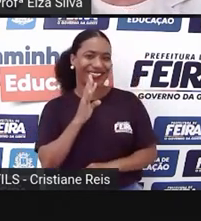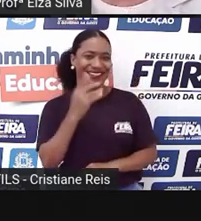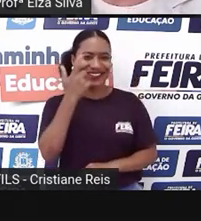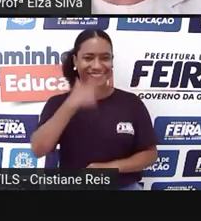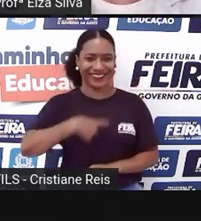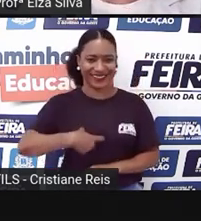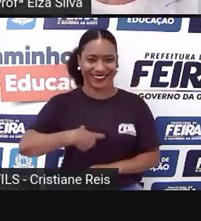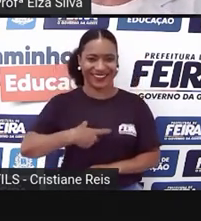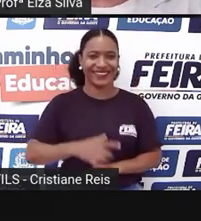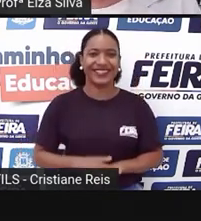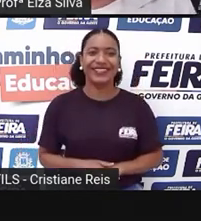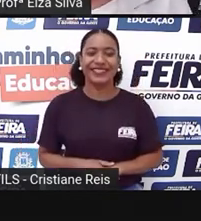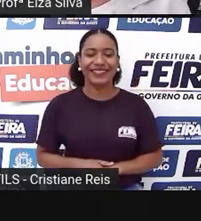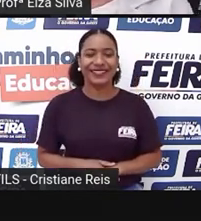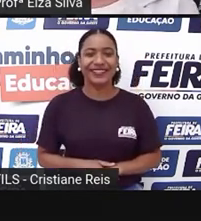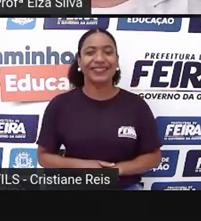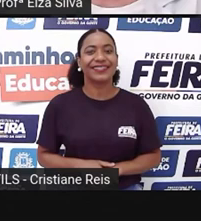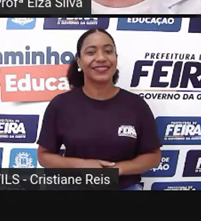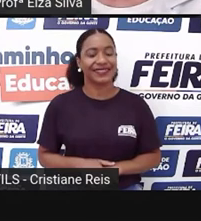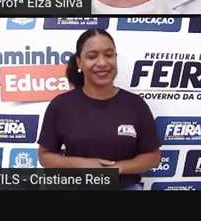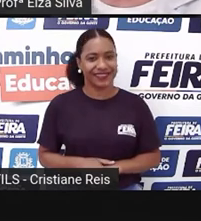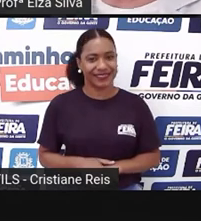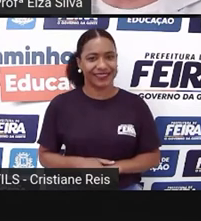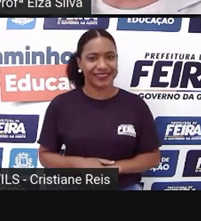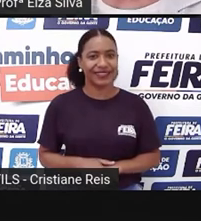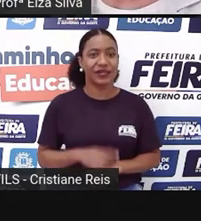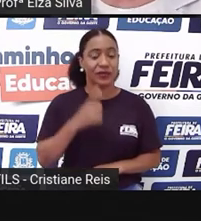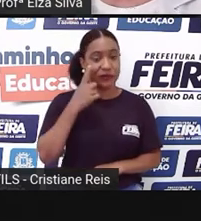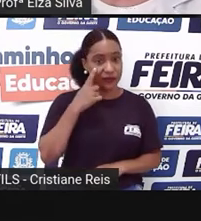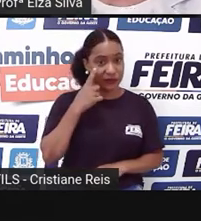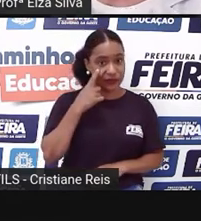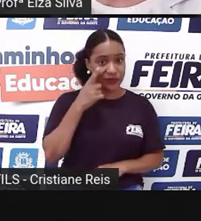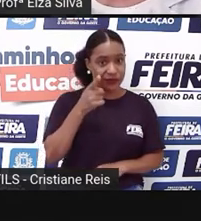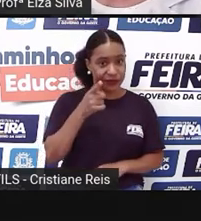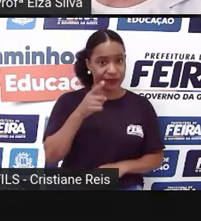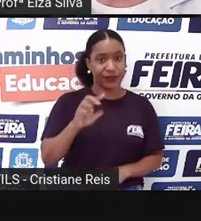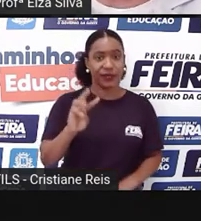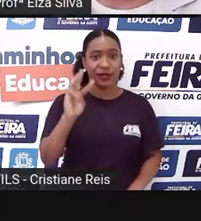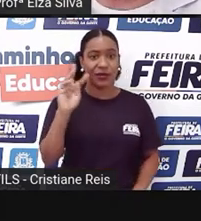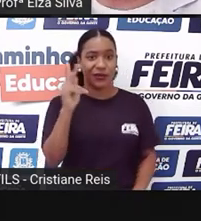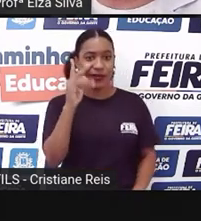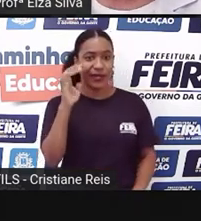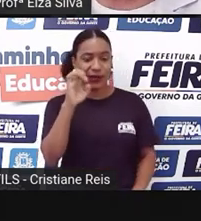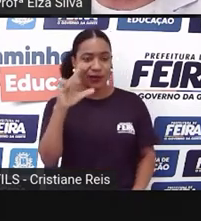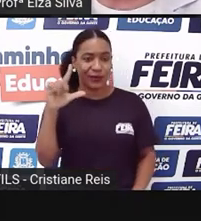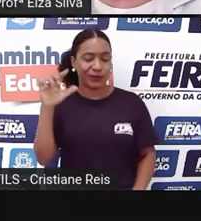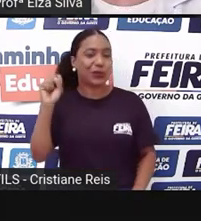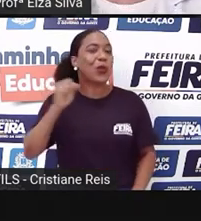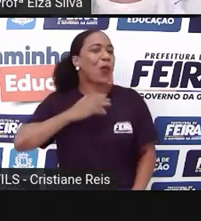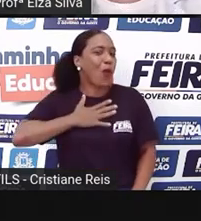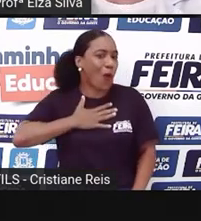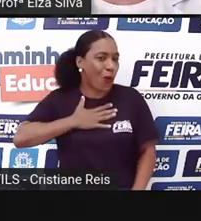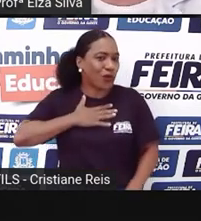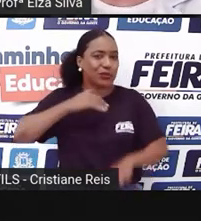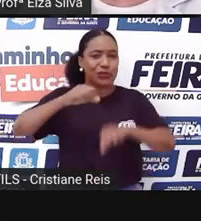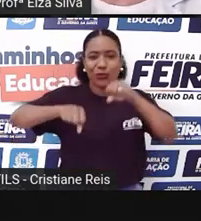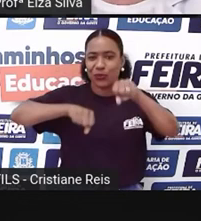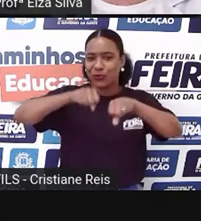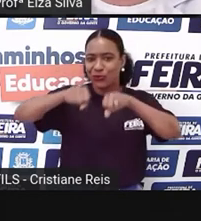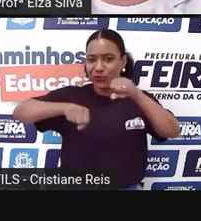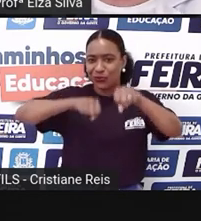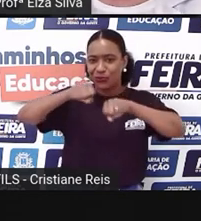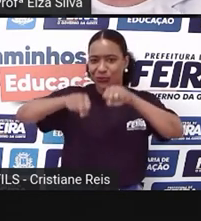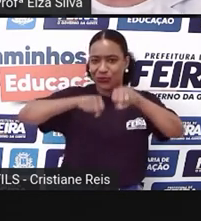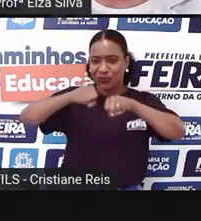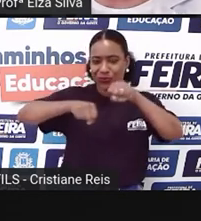mais. Então, no que diz respeito ao EOS, né, eu gosto muito de andar de bicicleta, bike, e